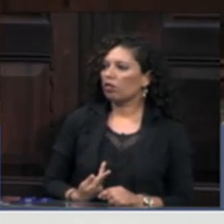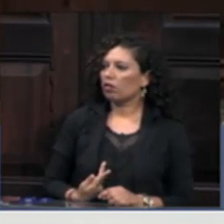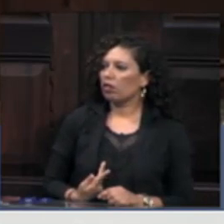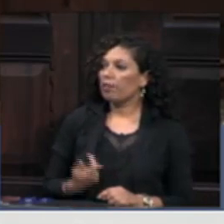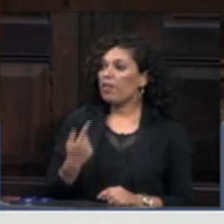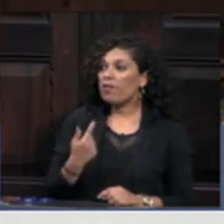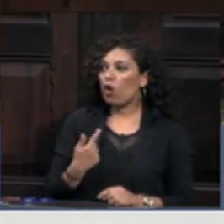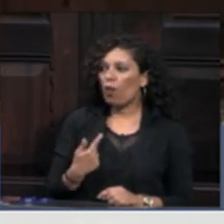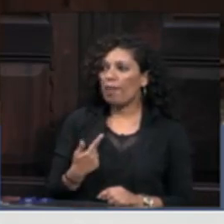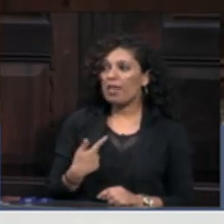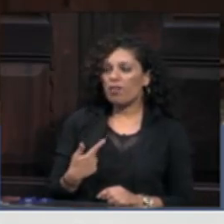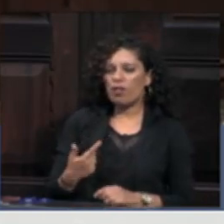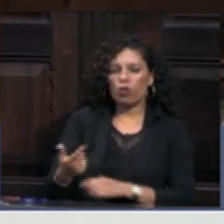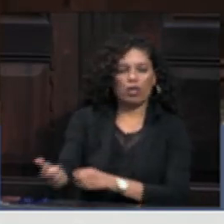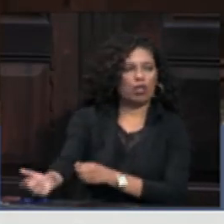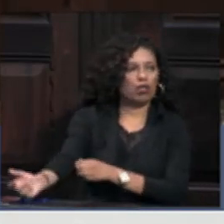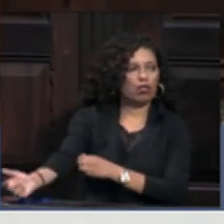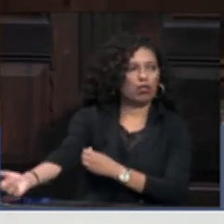nós estamos, senhor presidente,